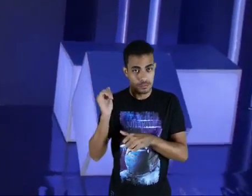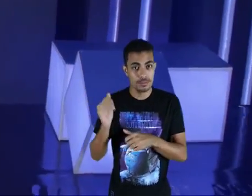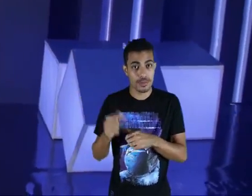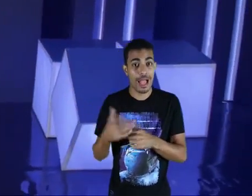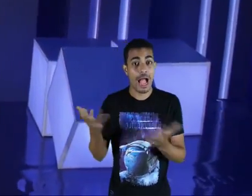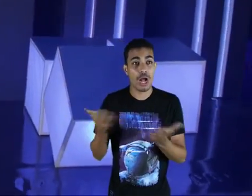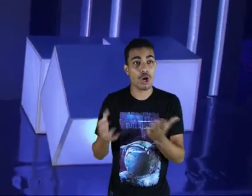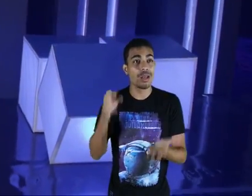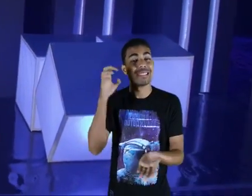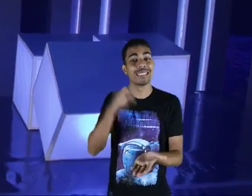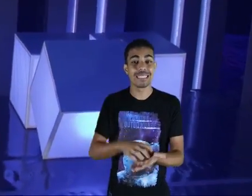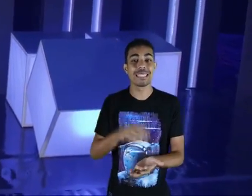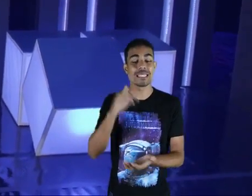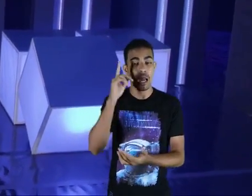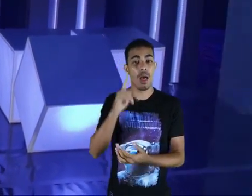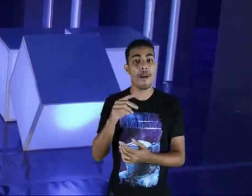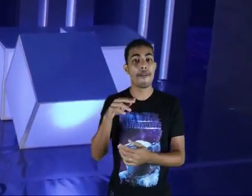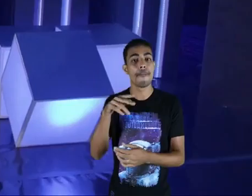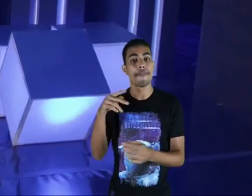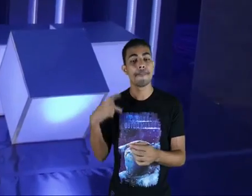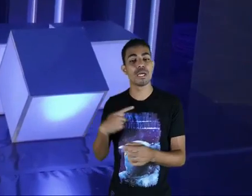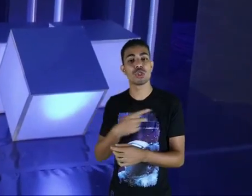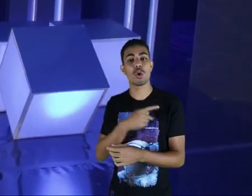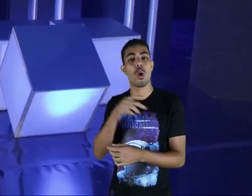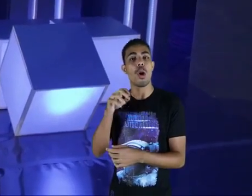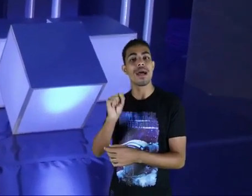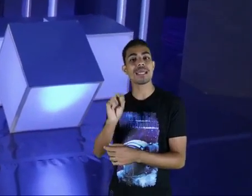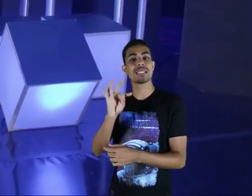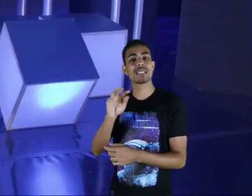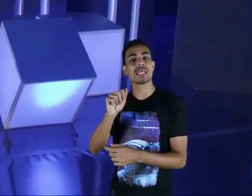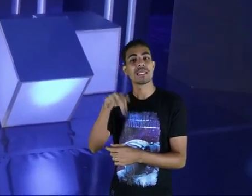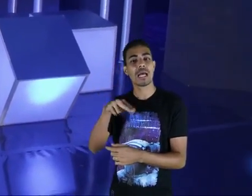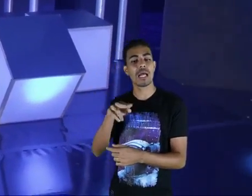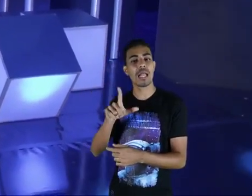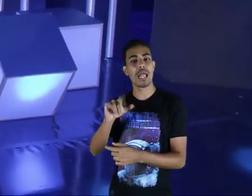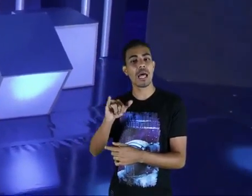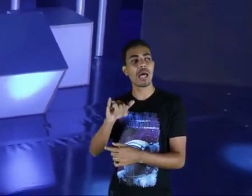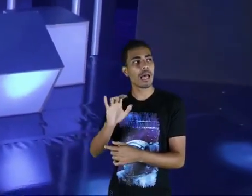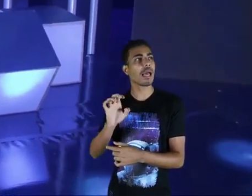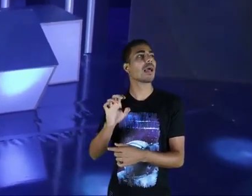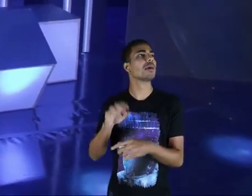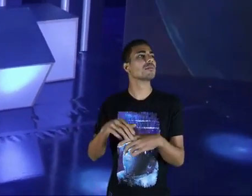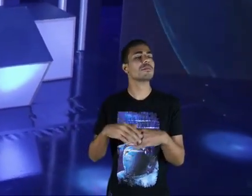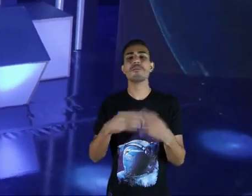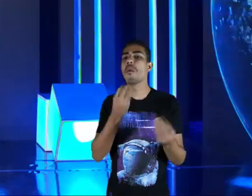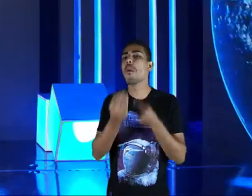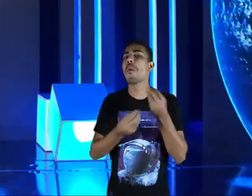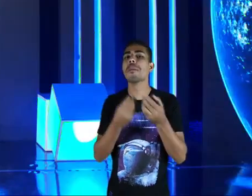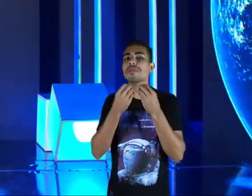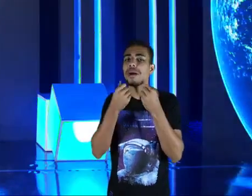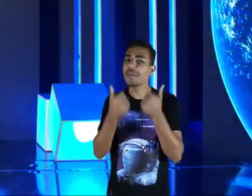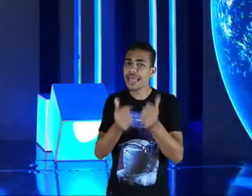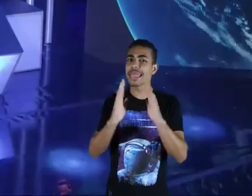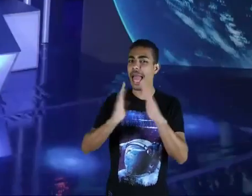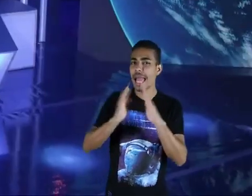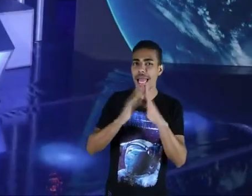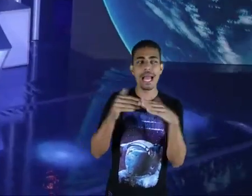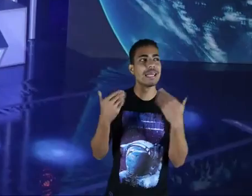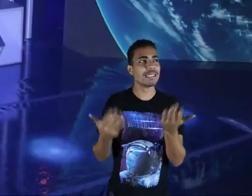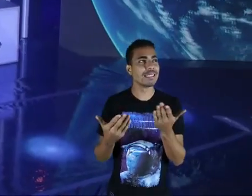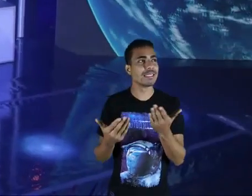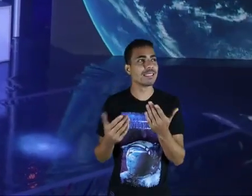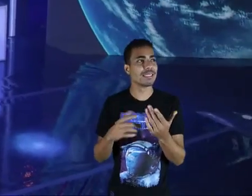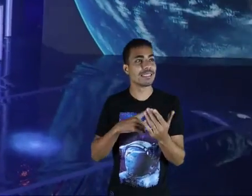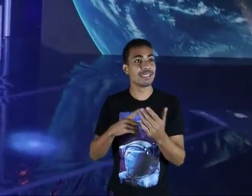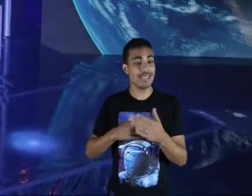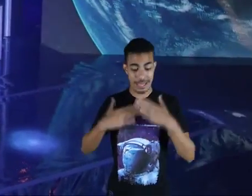central de nossa programação. Pastor Stanley, muito bem-vindo, como você está? Tudo bem? Está em casa? Olha aí, está com